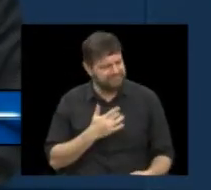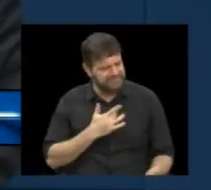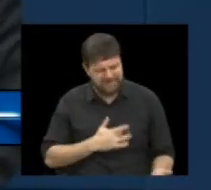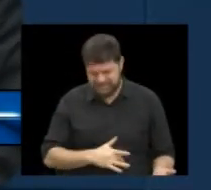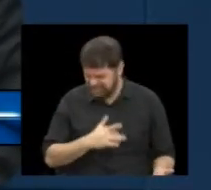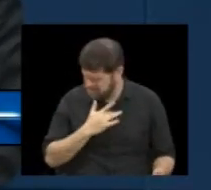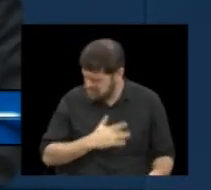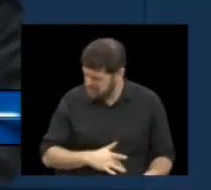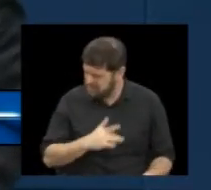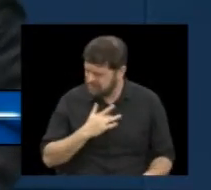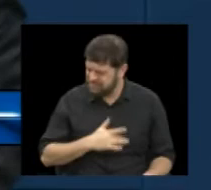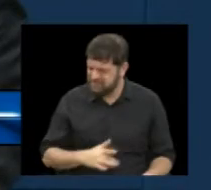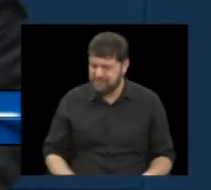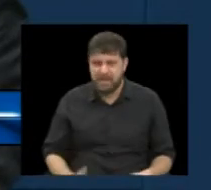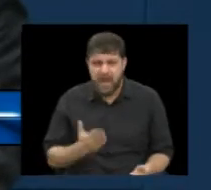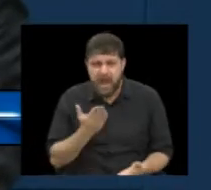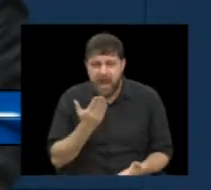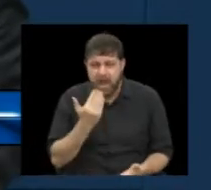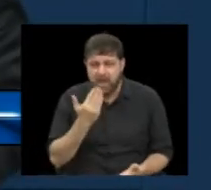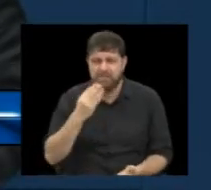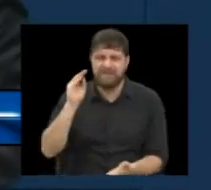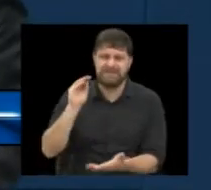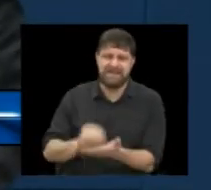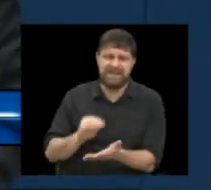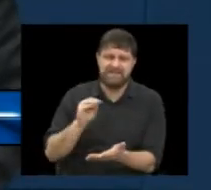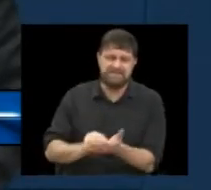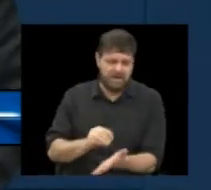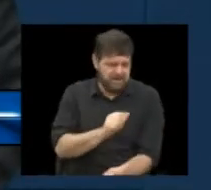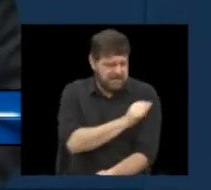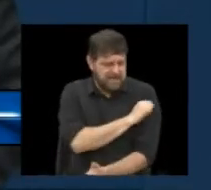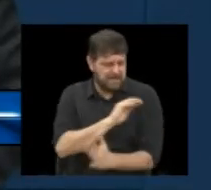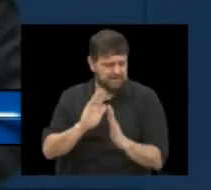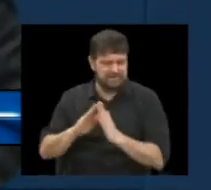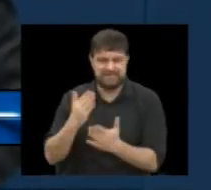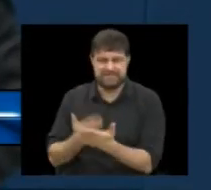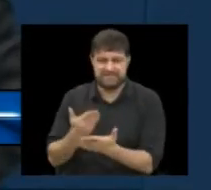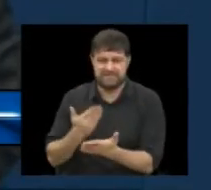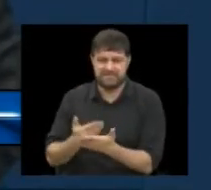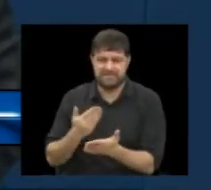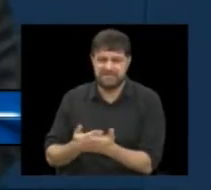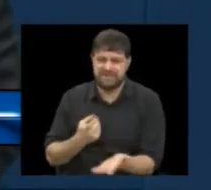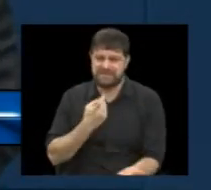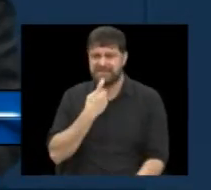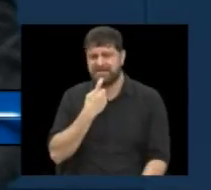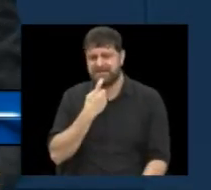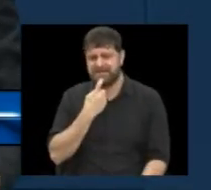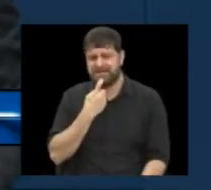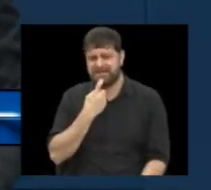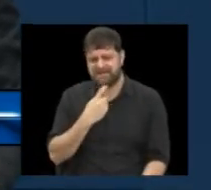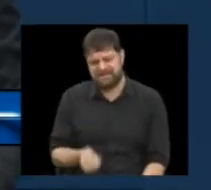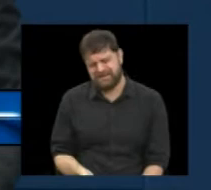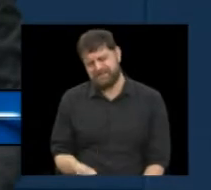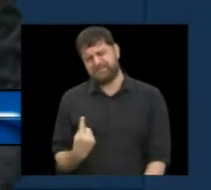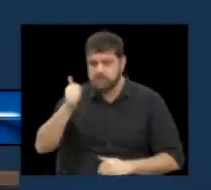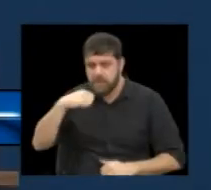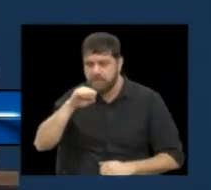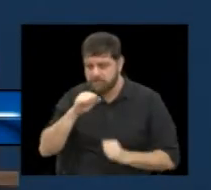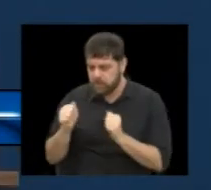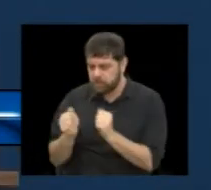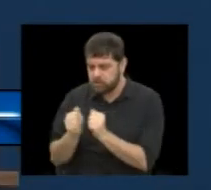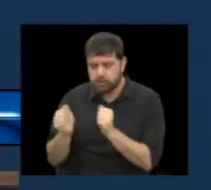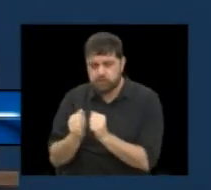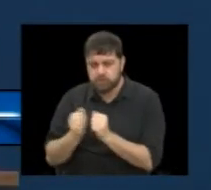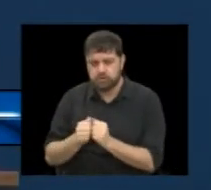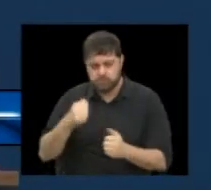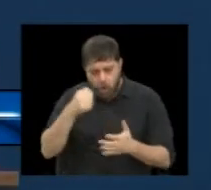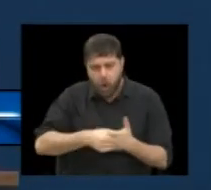a falta de alimentação, de merenda numa escola municipal. É lamentável. Já a